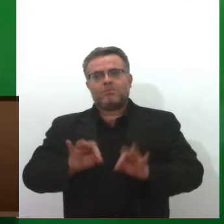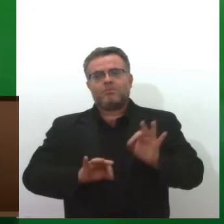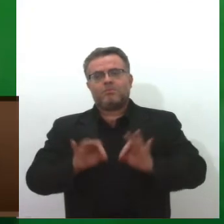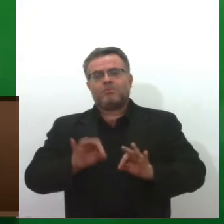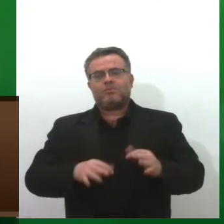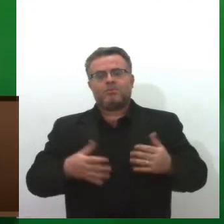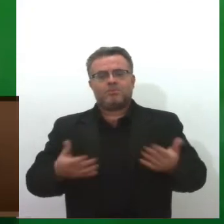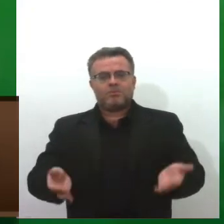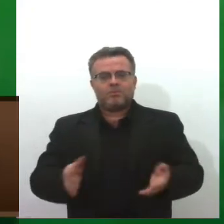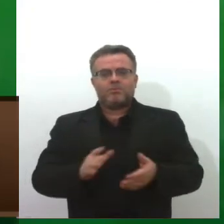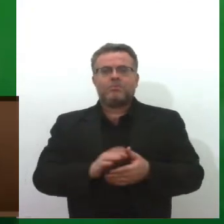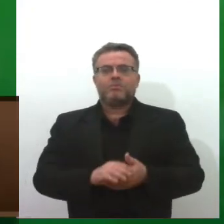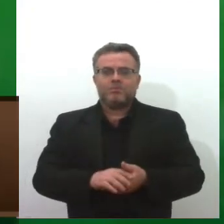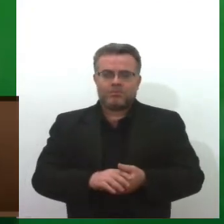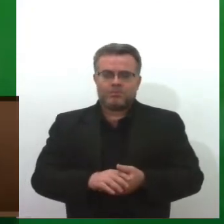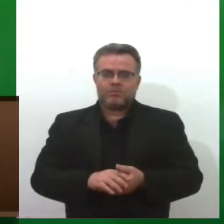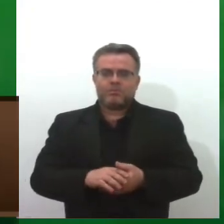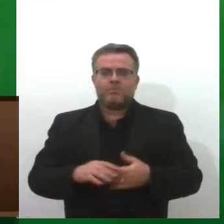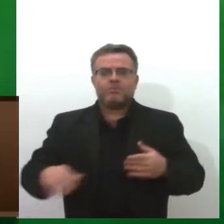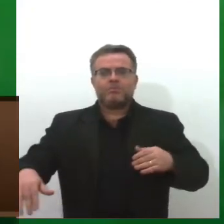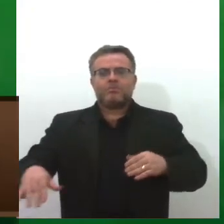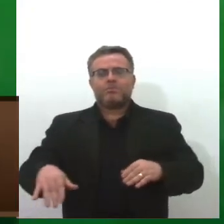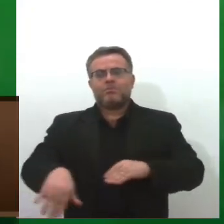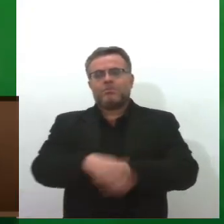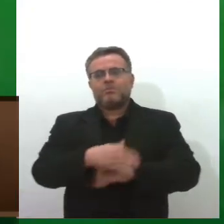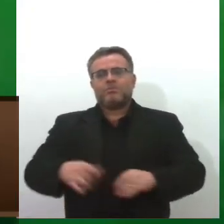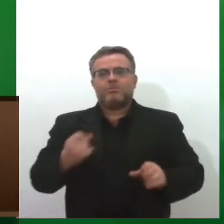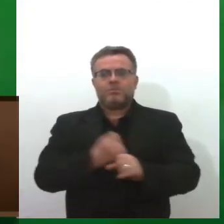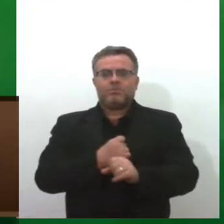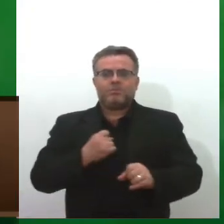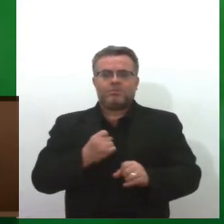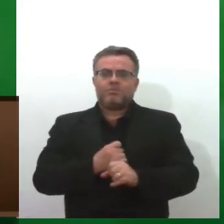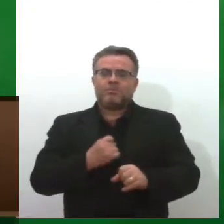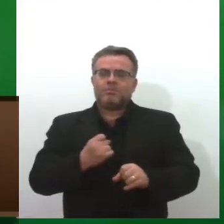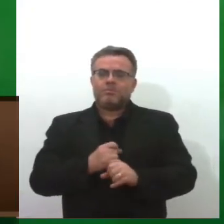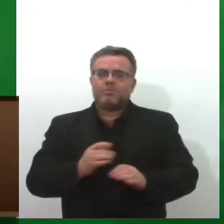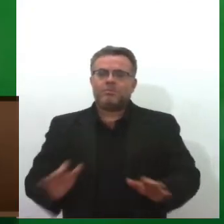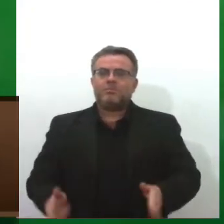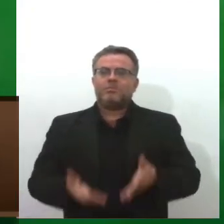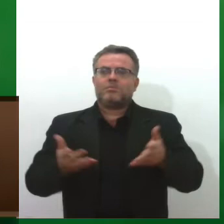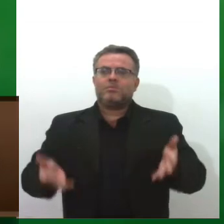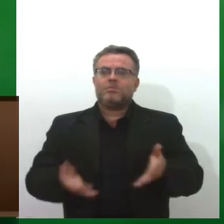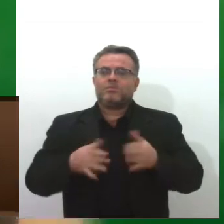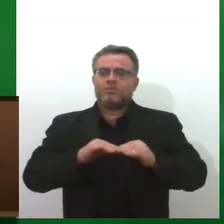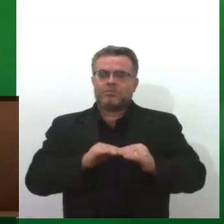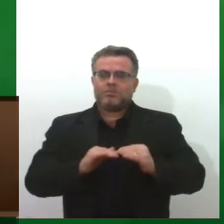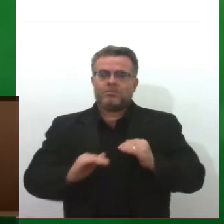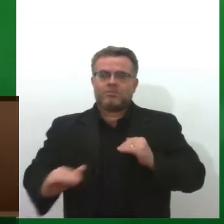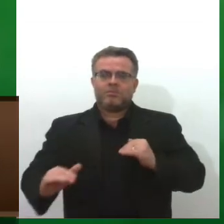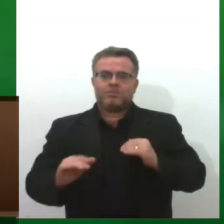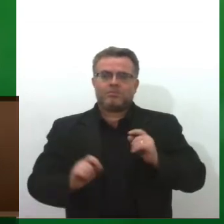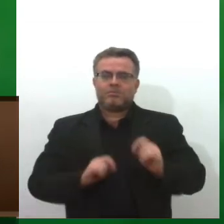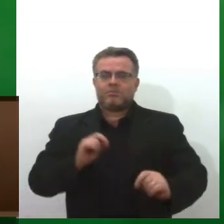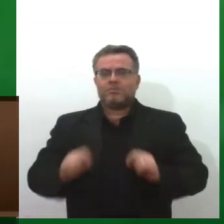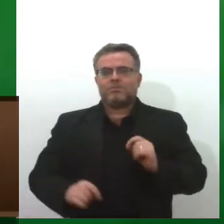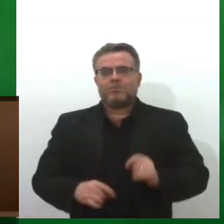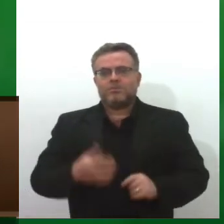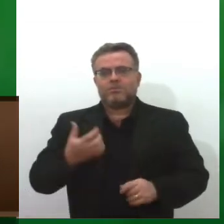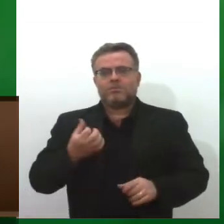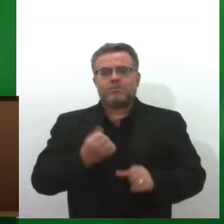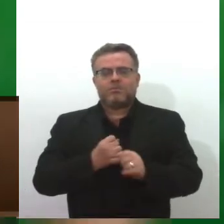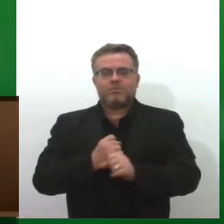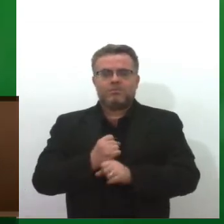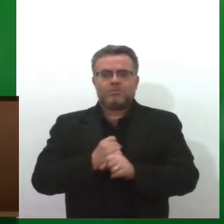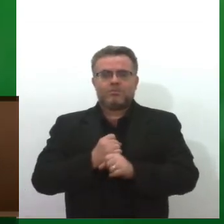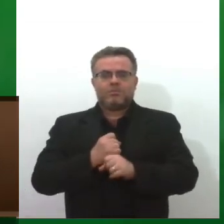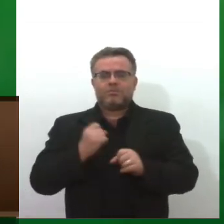a reestruturação das rodovias estaduais, onde de fato elas estavam bastante debilitadas, cerca de quase 5-6 anos sem ter essa